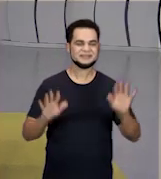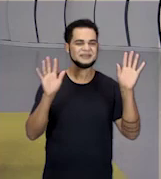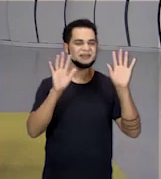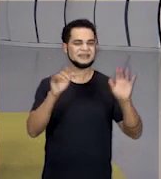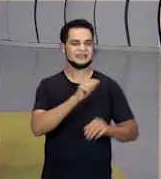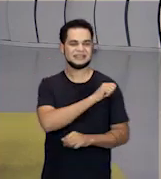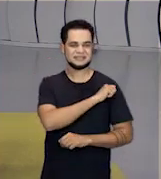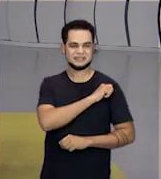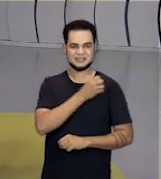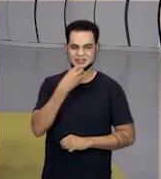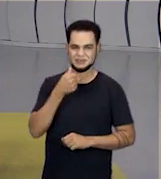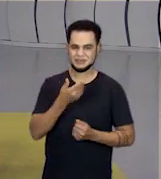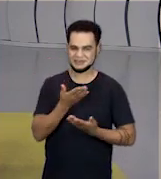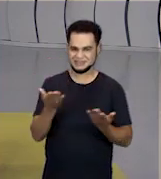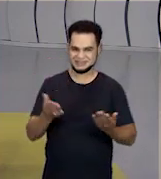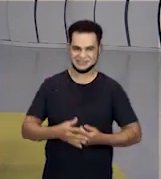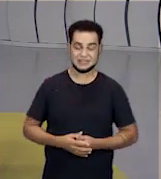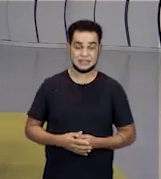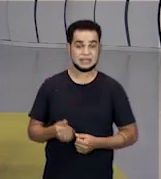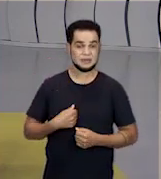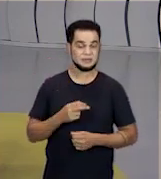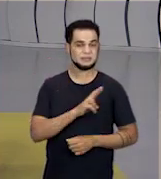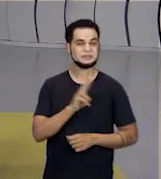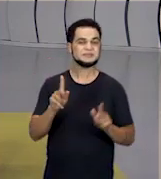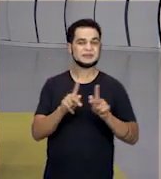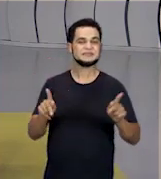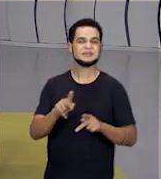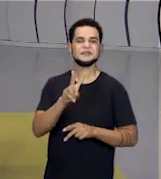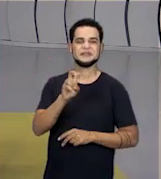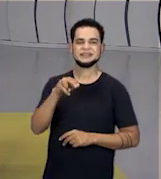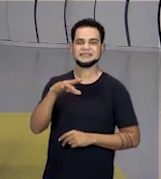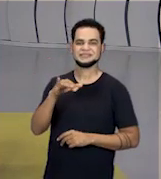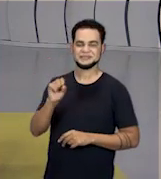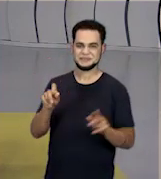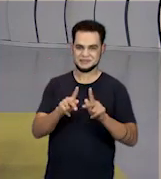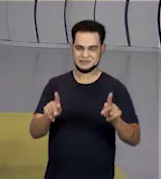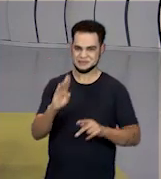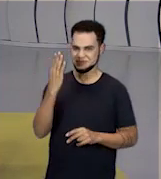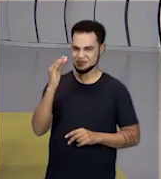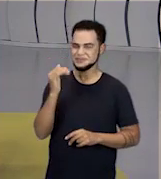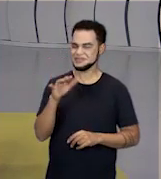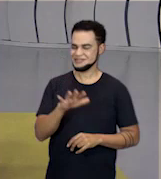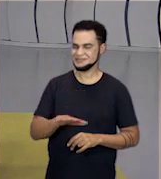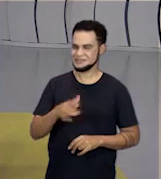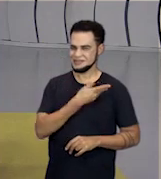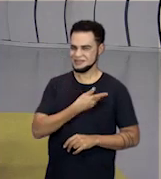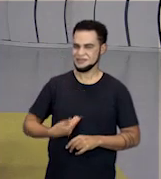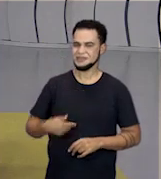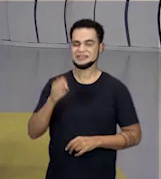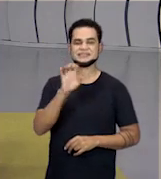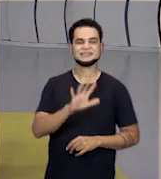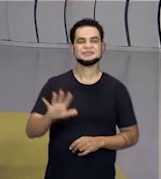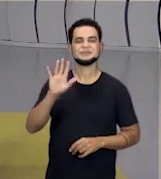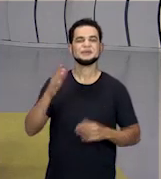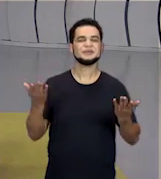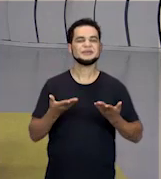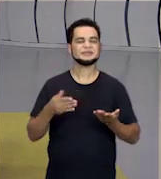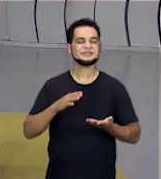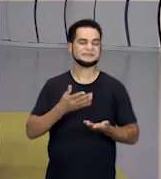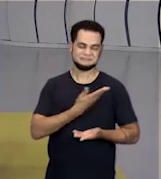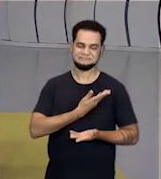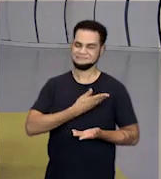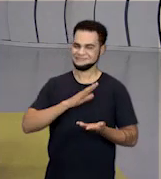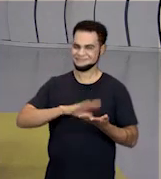Olá, estudante! Tudo bem com você? Eu sou o professor Vinícius, professor de Biologia da Rede Estadual de Ensino. Estou hoje junto com o nosso